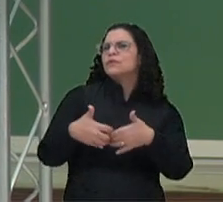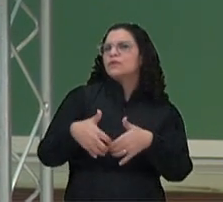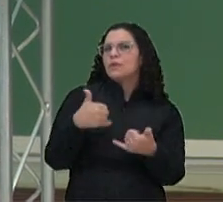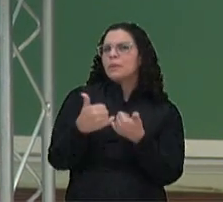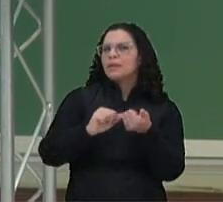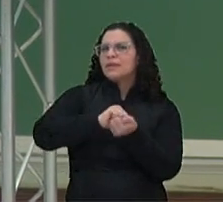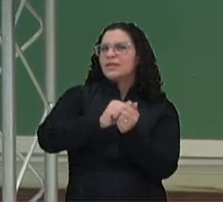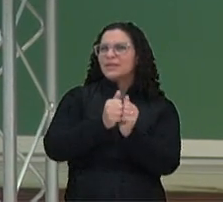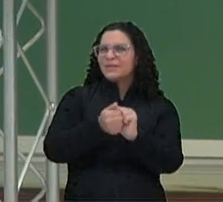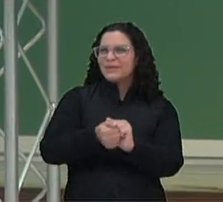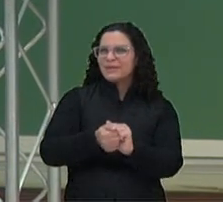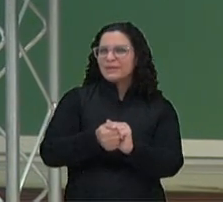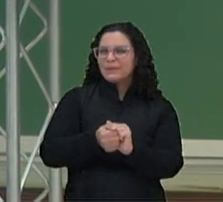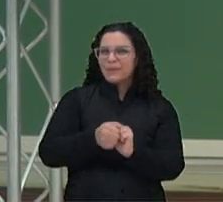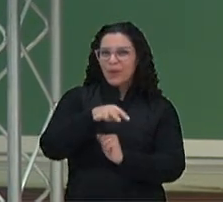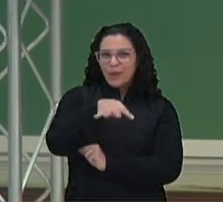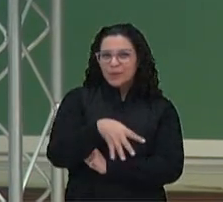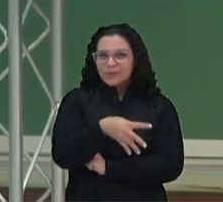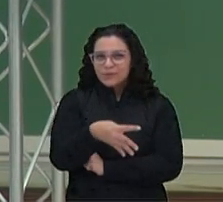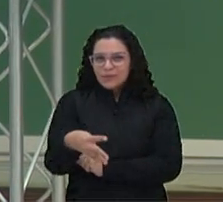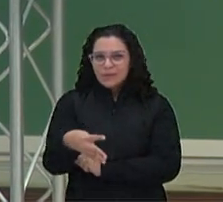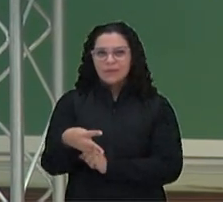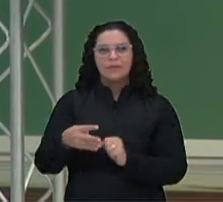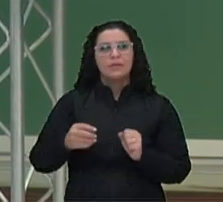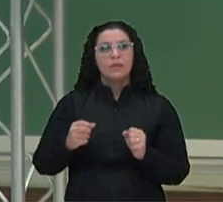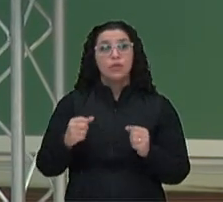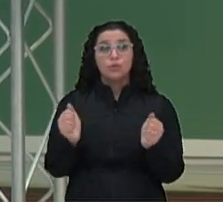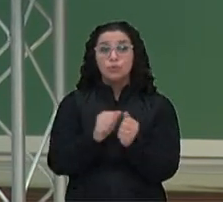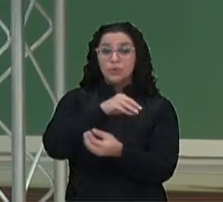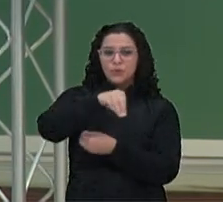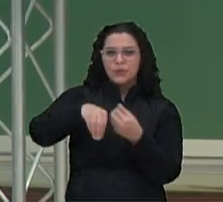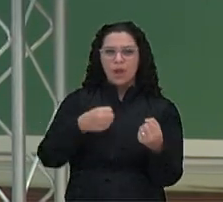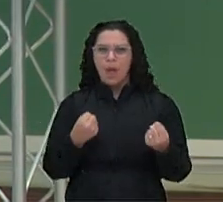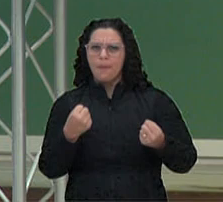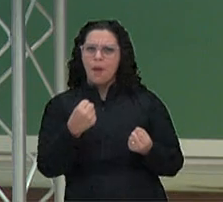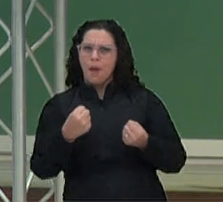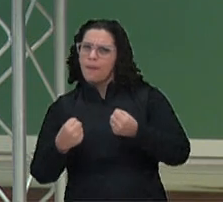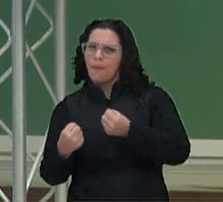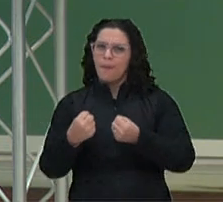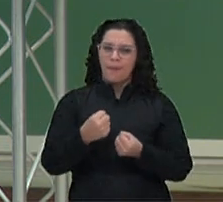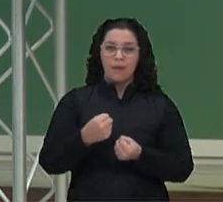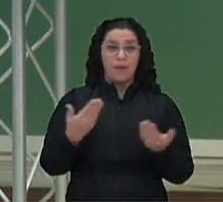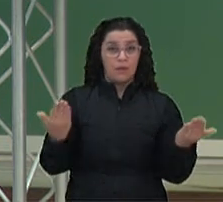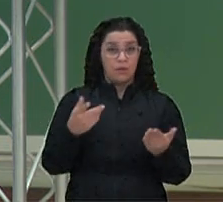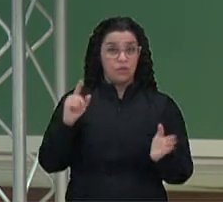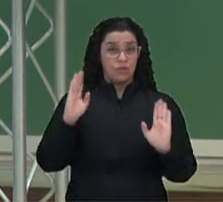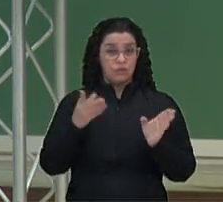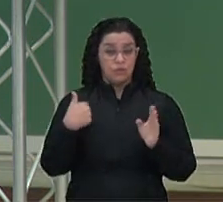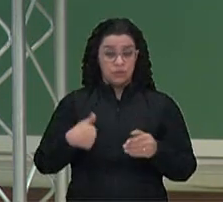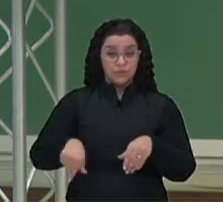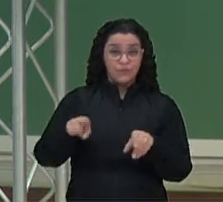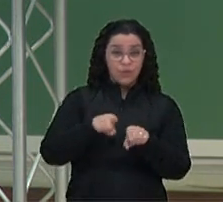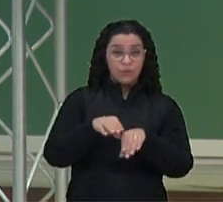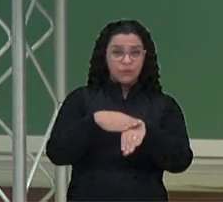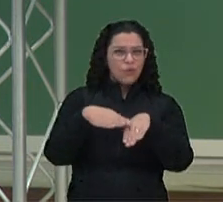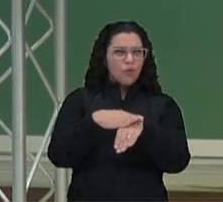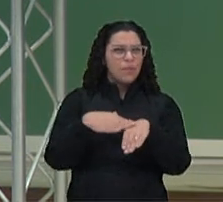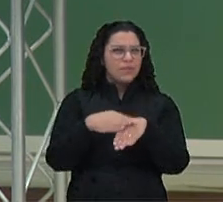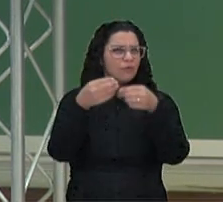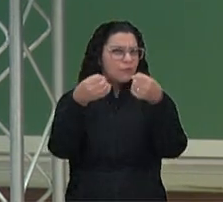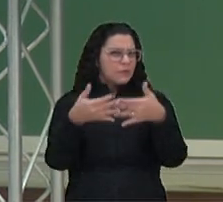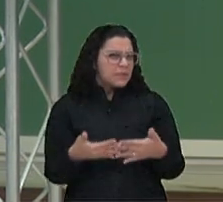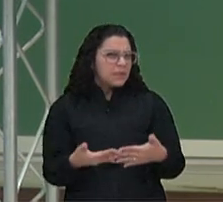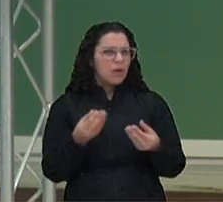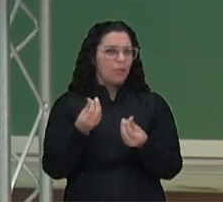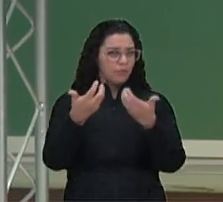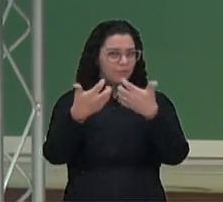isso daqui, né? Tipo chess, né? Xadrez ao mesmo tempo junto com boxe. Já já a gente vai conversar e vocês vão descobrir de fato do que